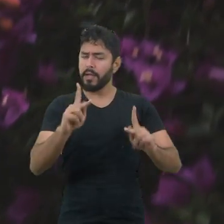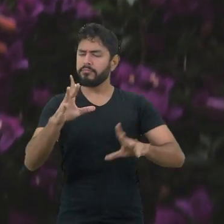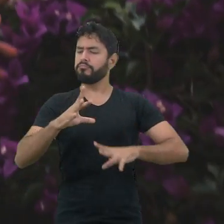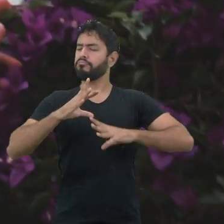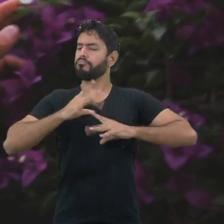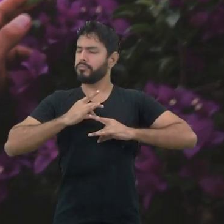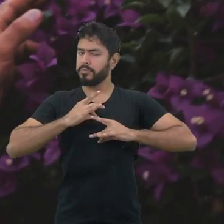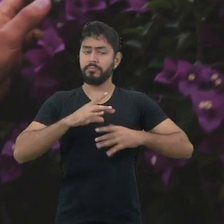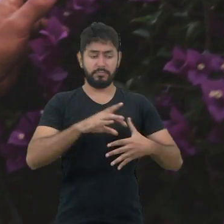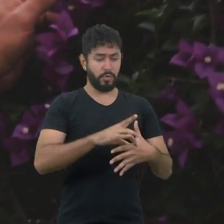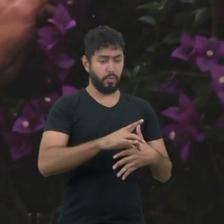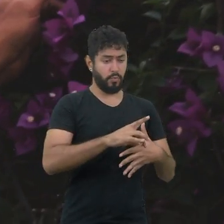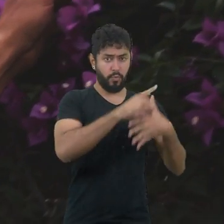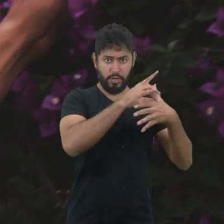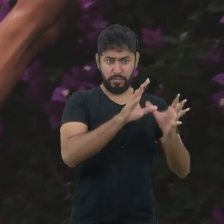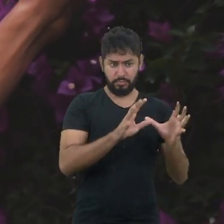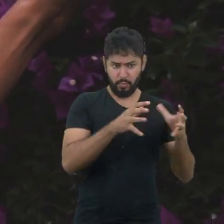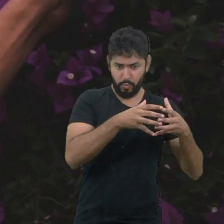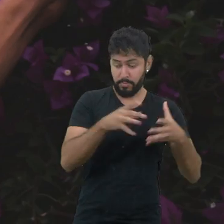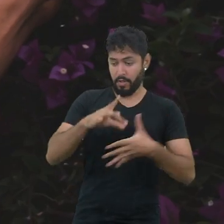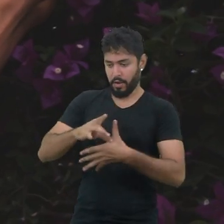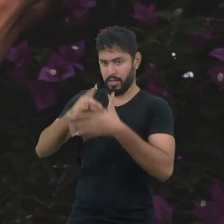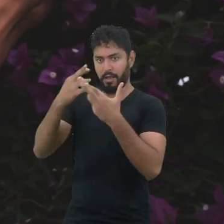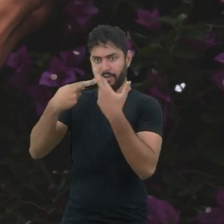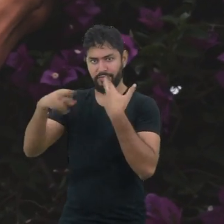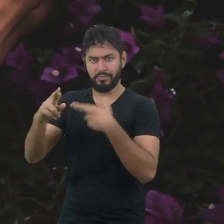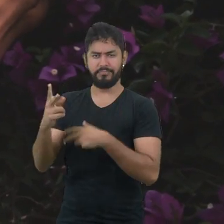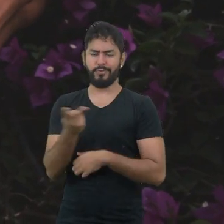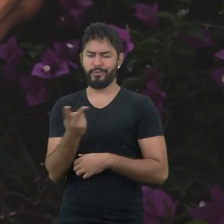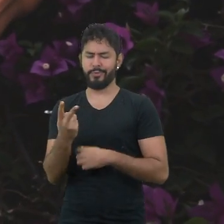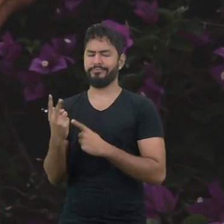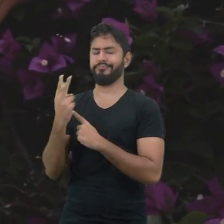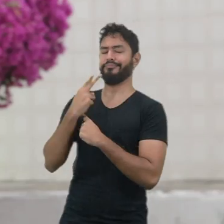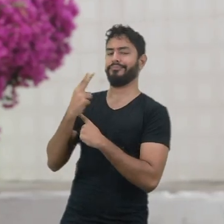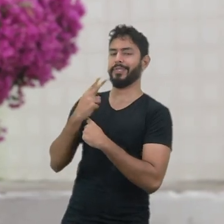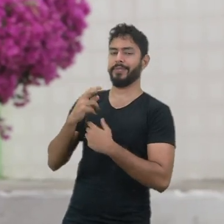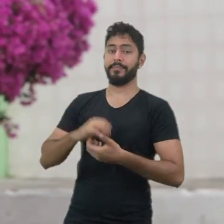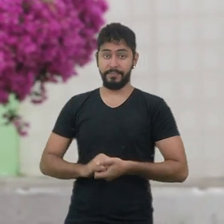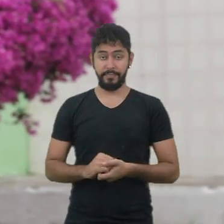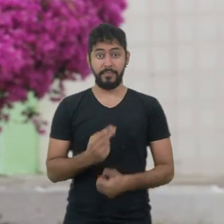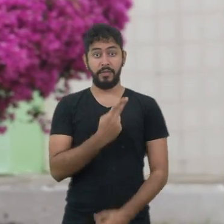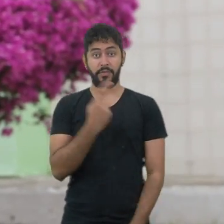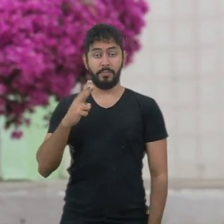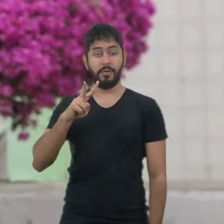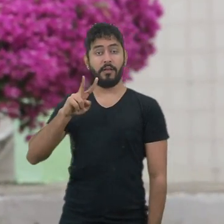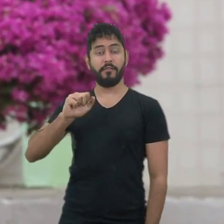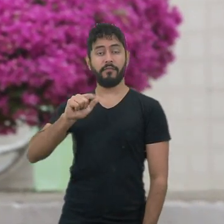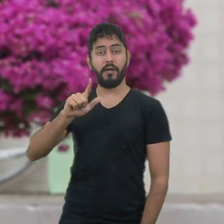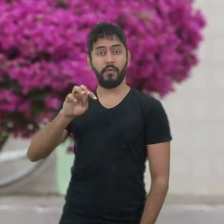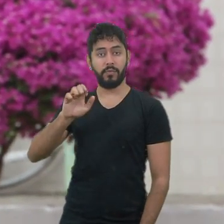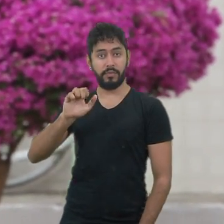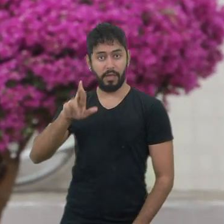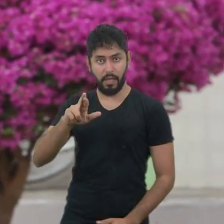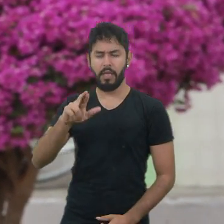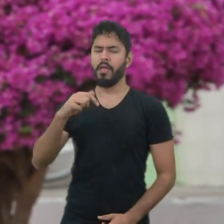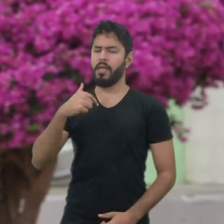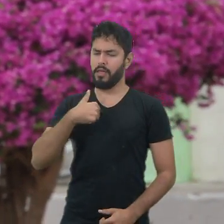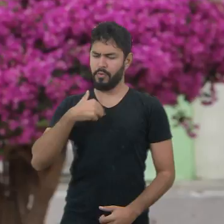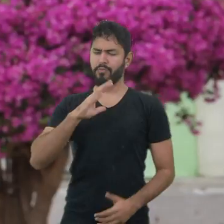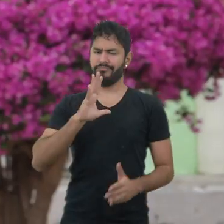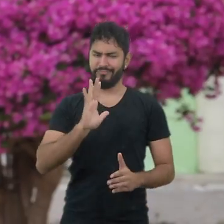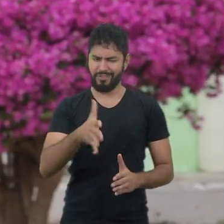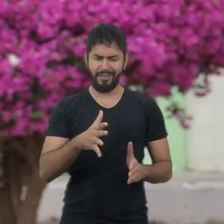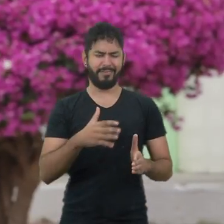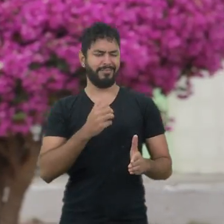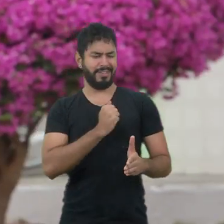costumeiro, e o cacique e o pajé me dão abrigo. Meu nome é Walter Leal Guimarães, eu sou servidor público já há